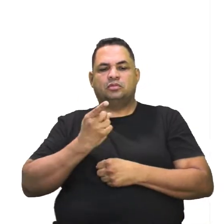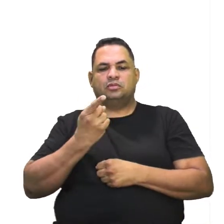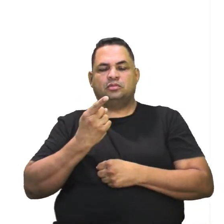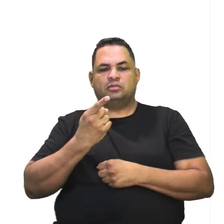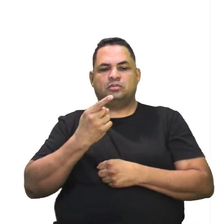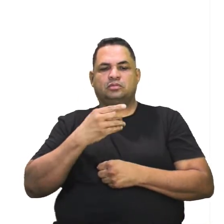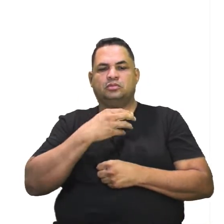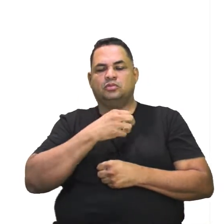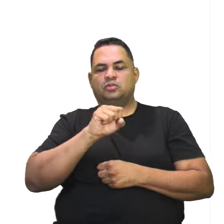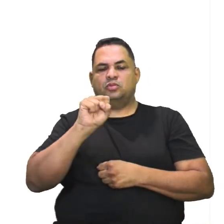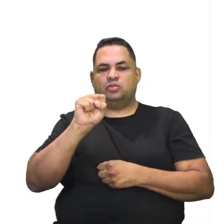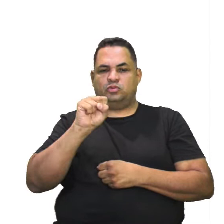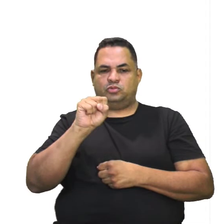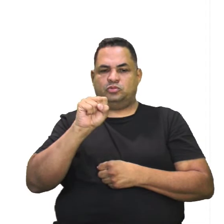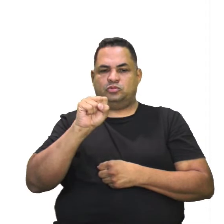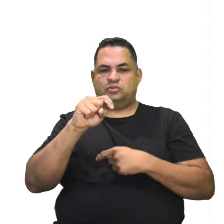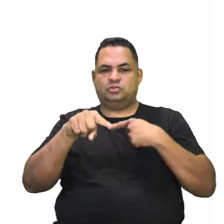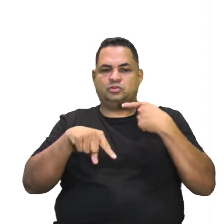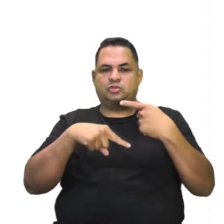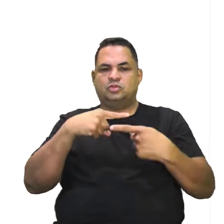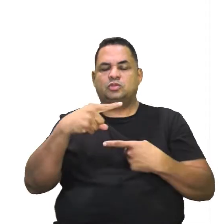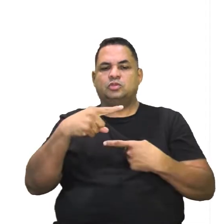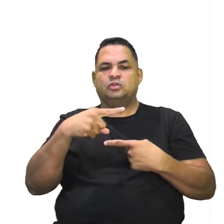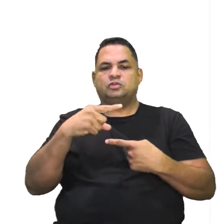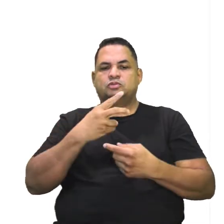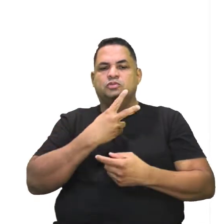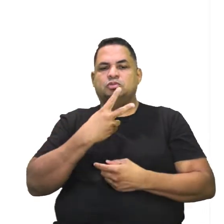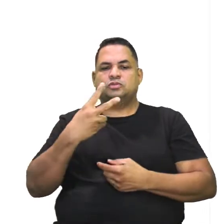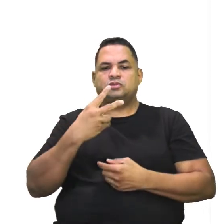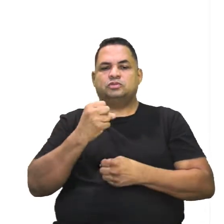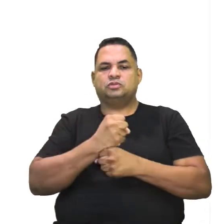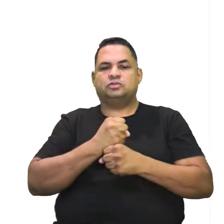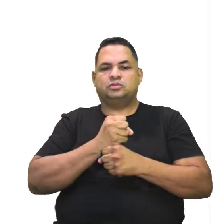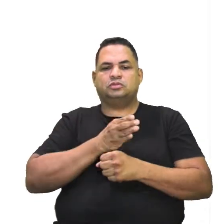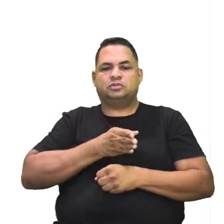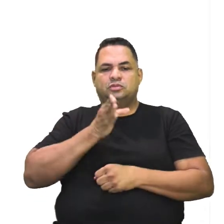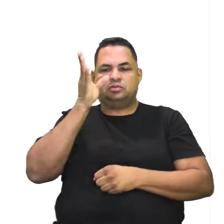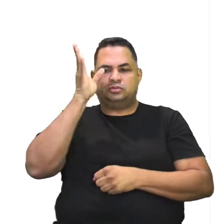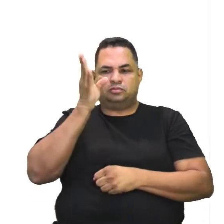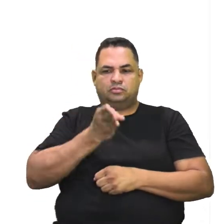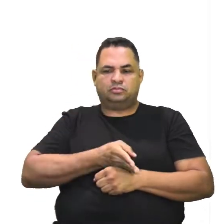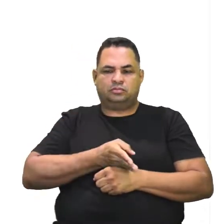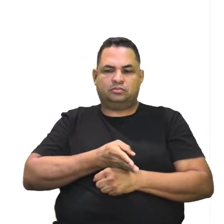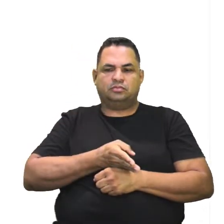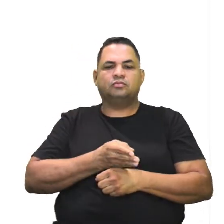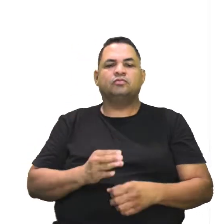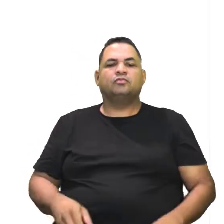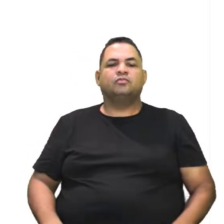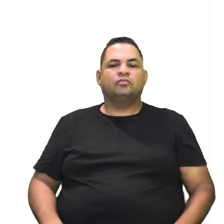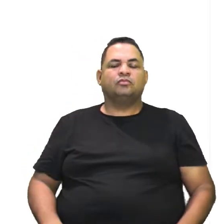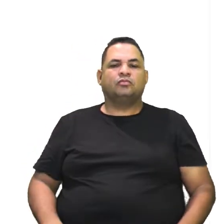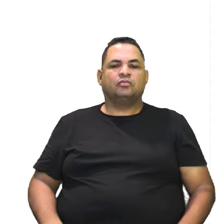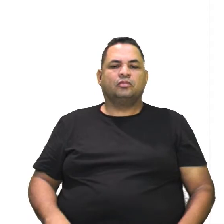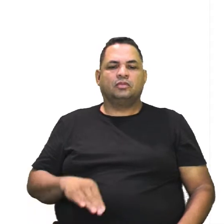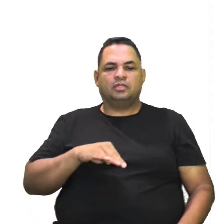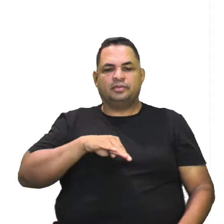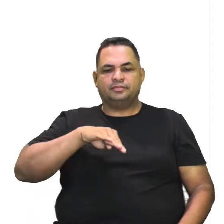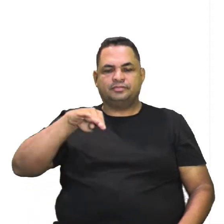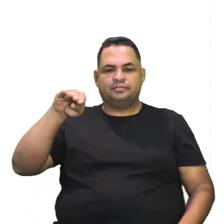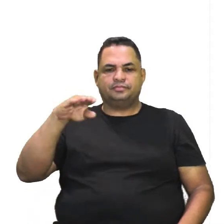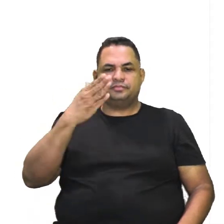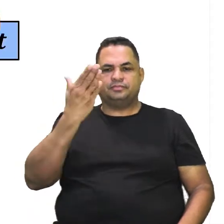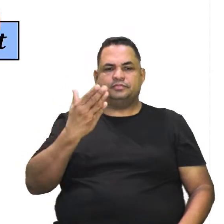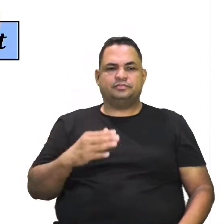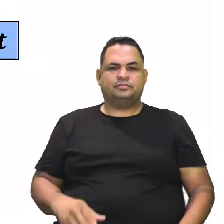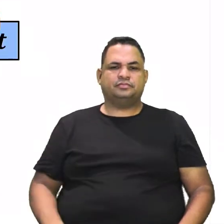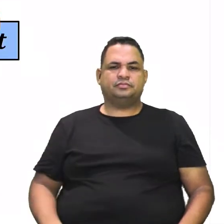4.000. Quando foi para 2 anos, 8.000. E a gente está percebendo uma linha reta, ou seja, linear, como